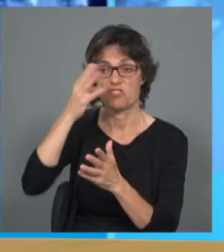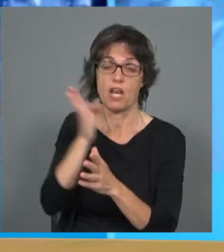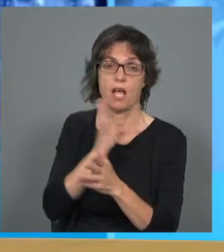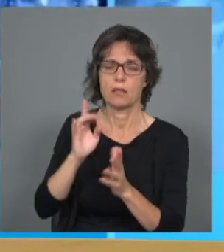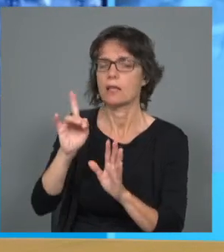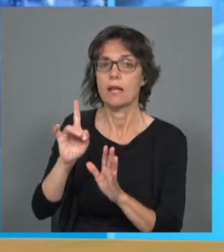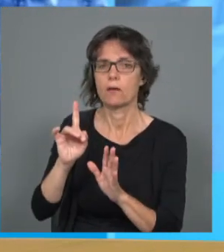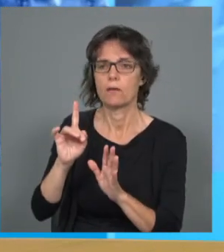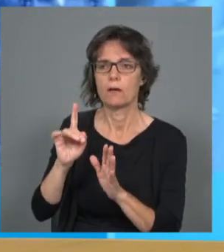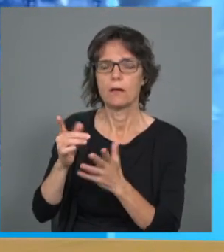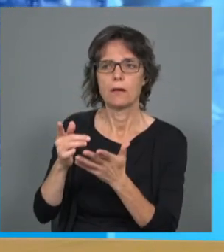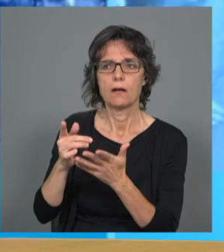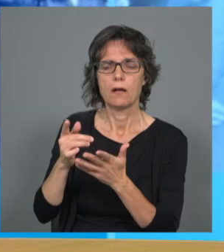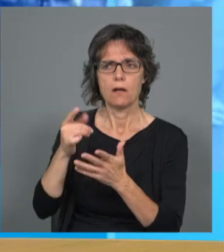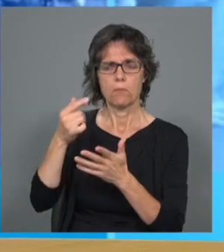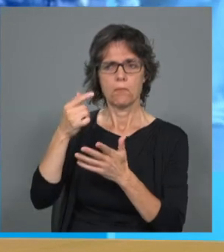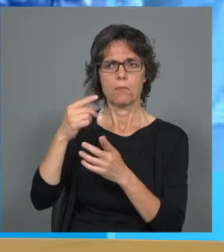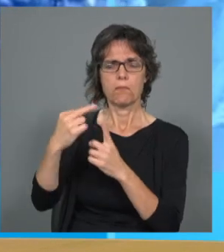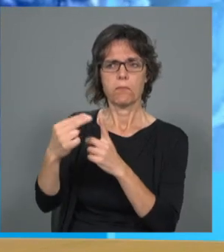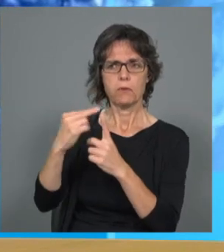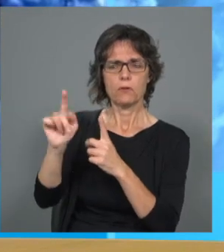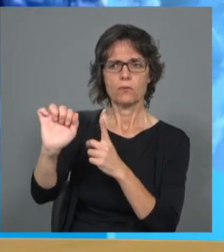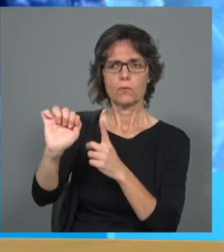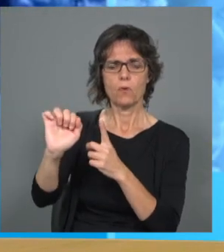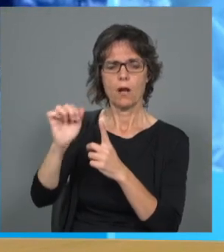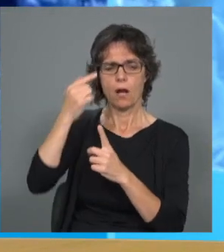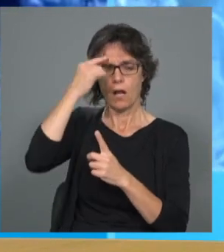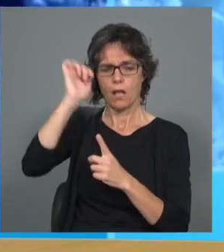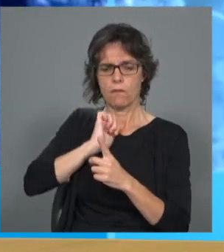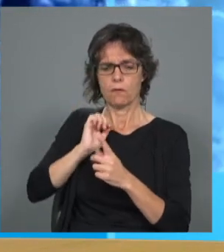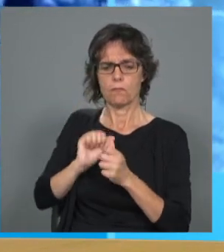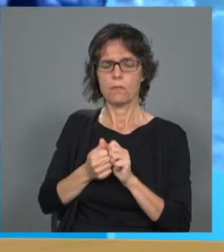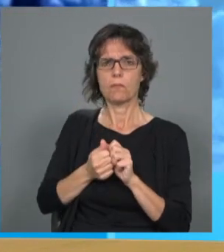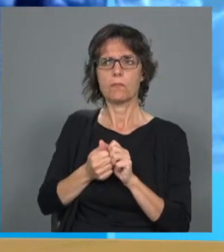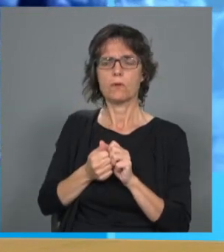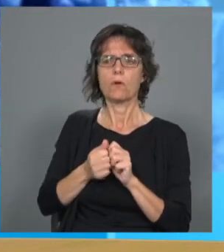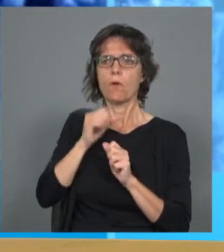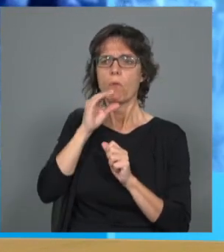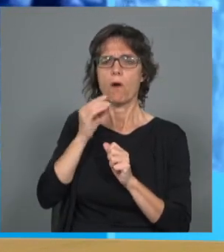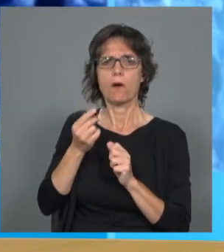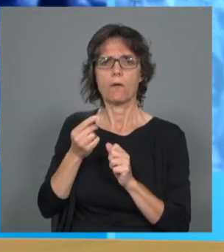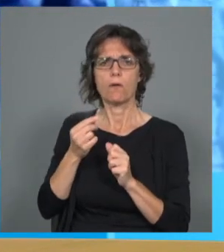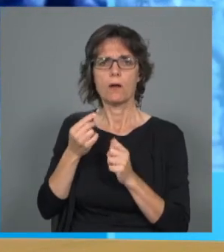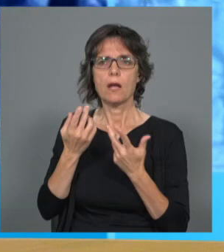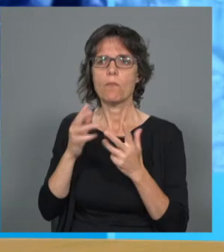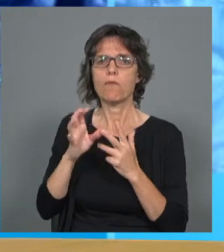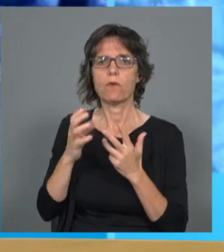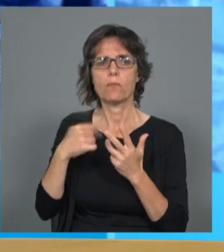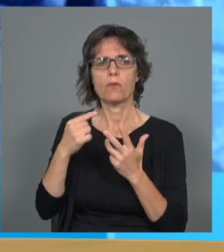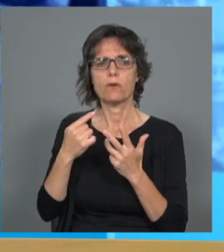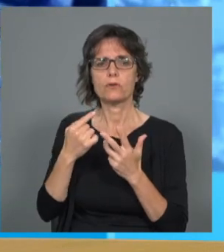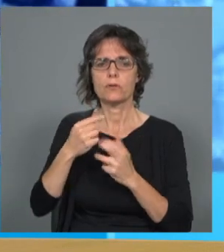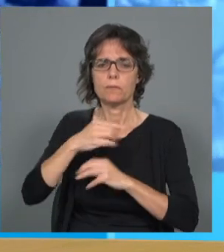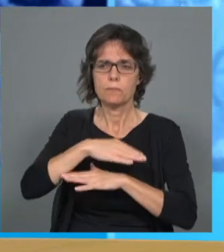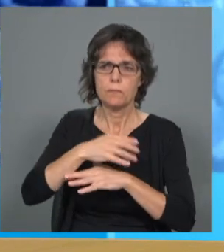que voltar atrás naquilo que já tinha pensado antes, no que já estava formatado na sua cabeça. A humildade é muito importante. Quando se toca na questão